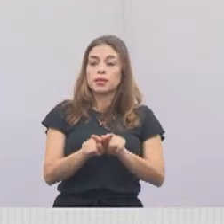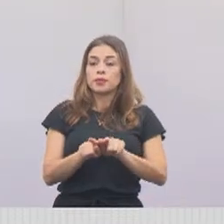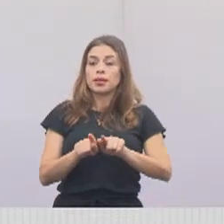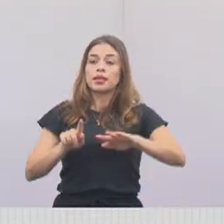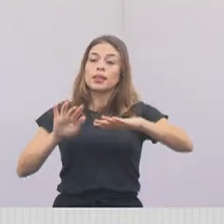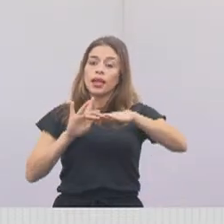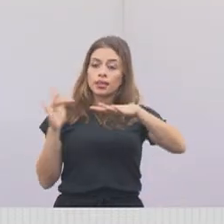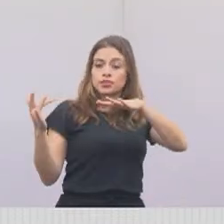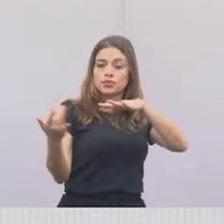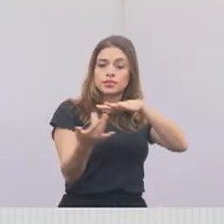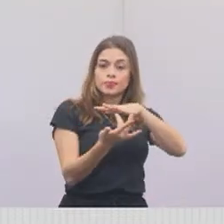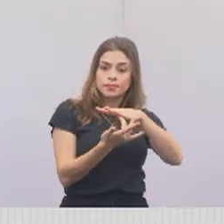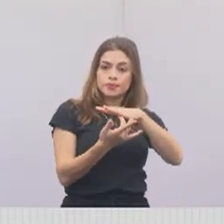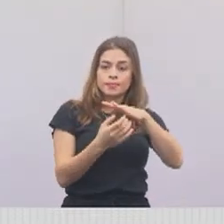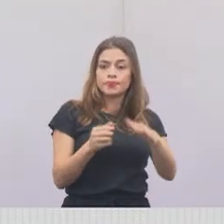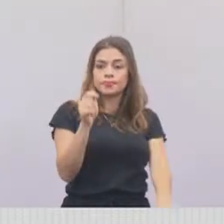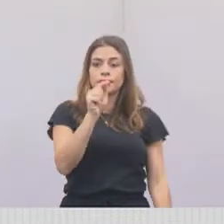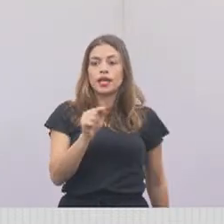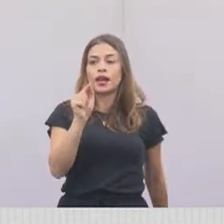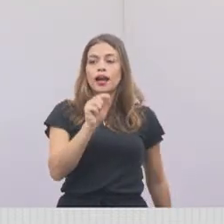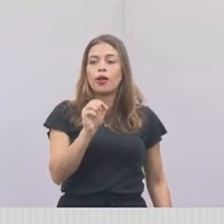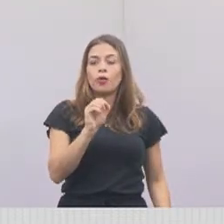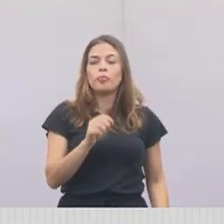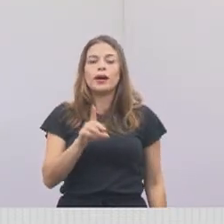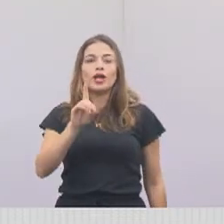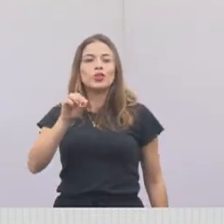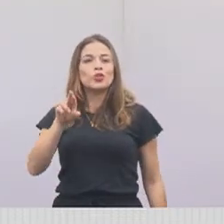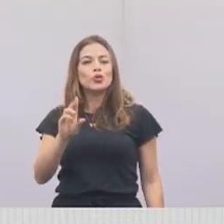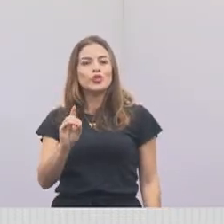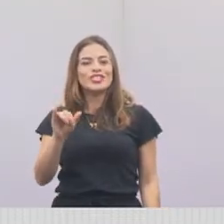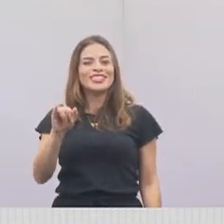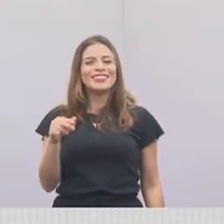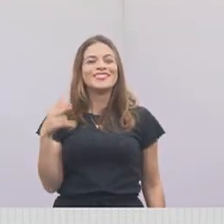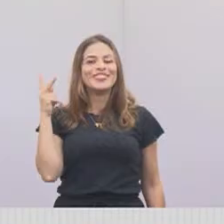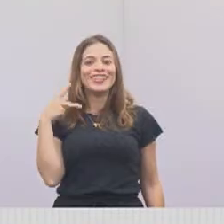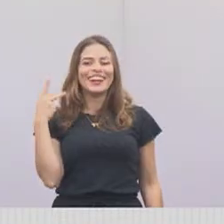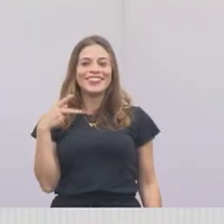através da @dudevereador.